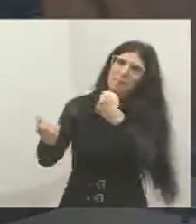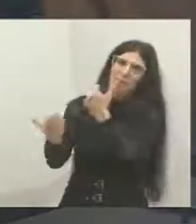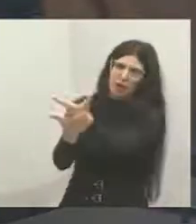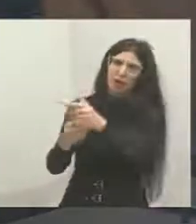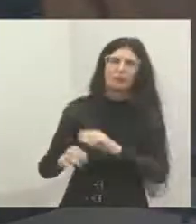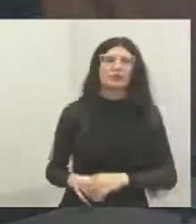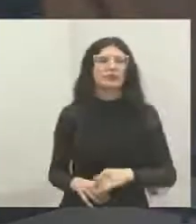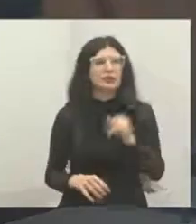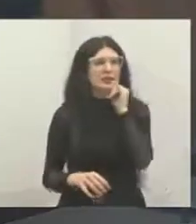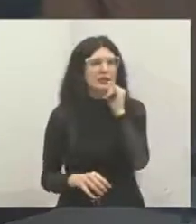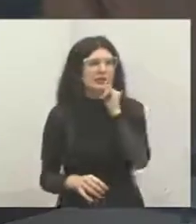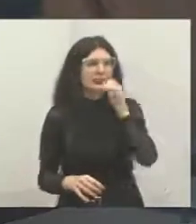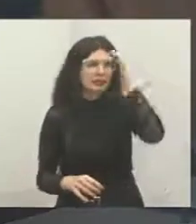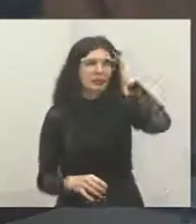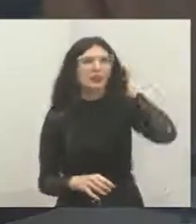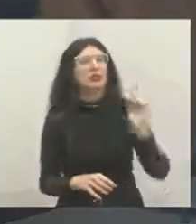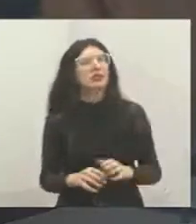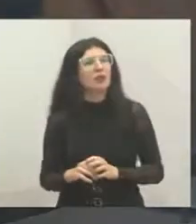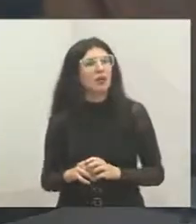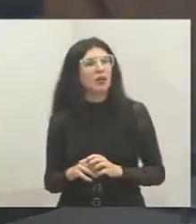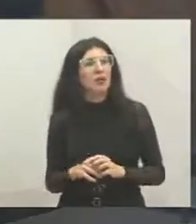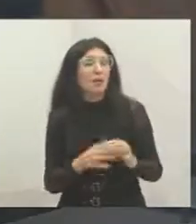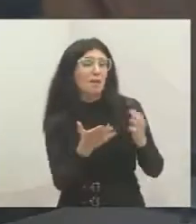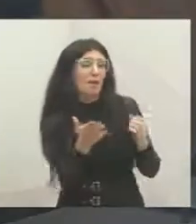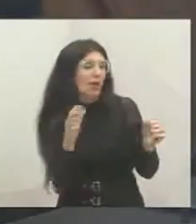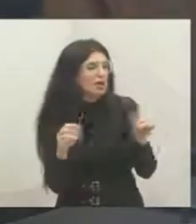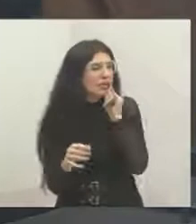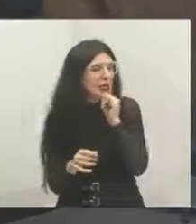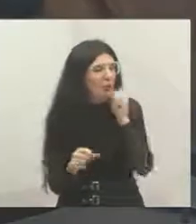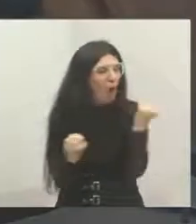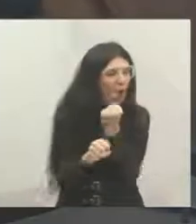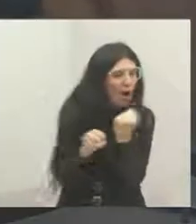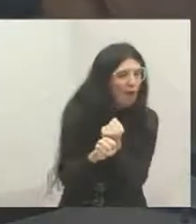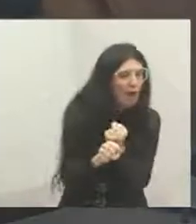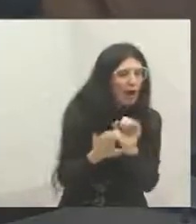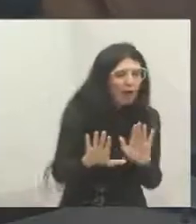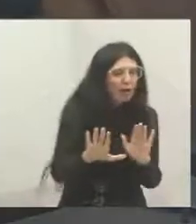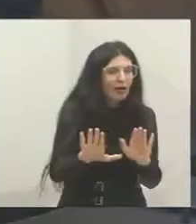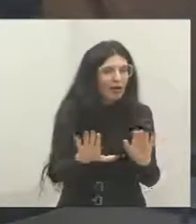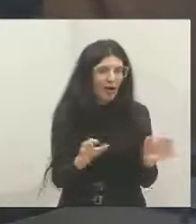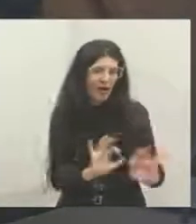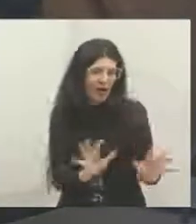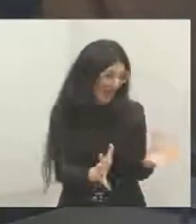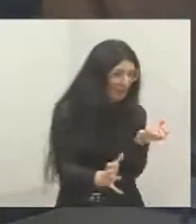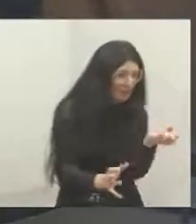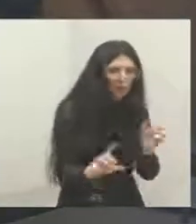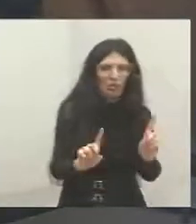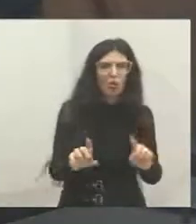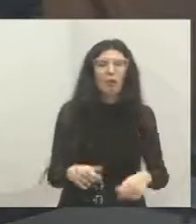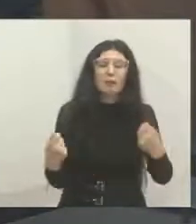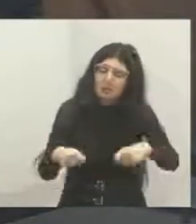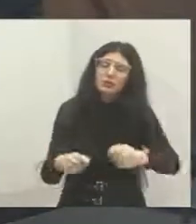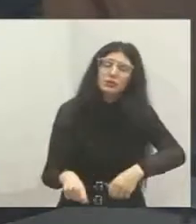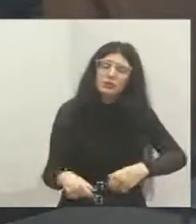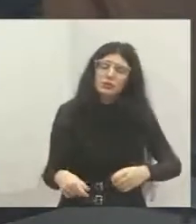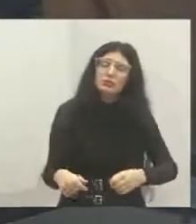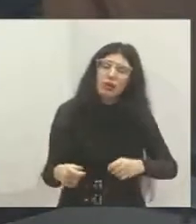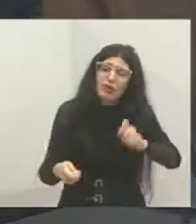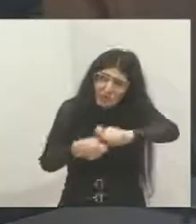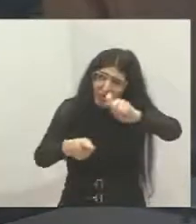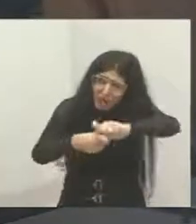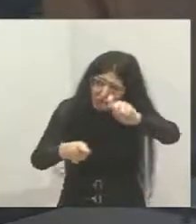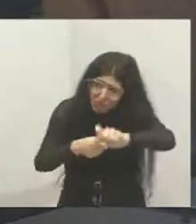o dinheiro da obra, mas nem terminou. Não, ela só recebeu aquilo que ela comprovou que executou, né?